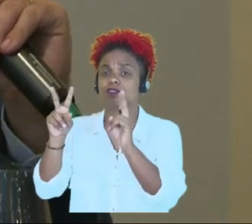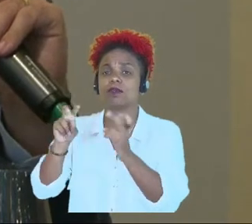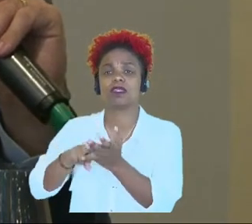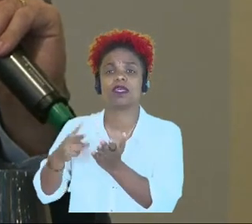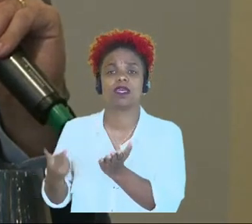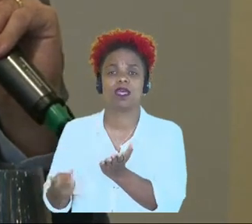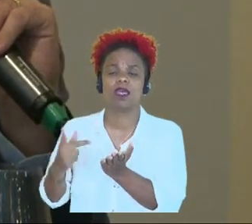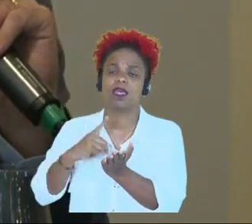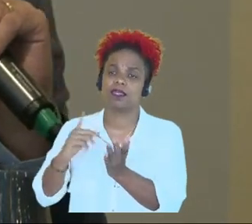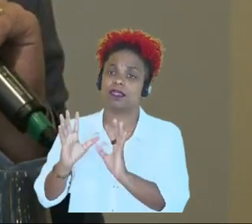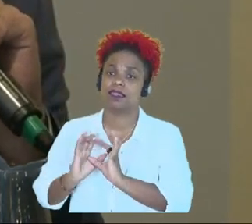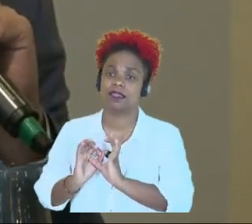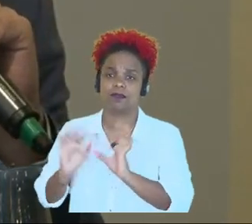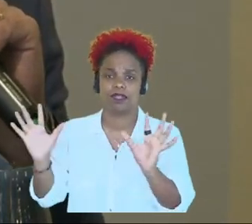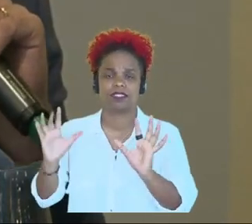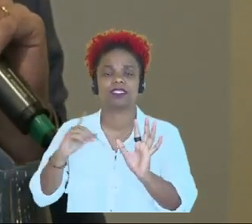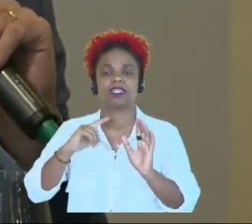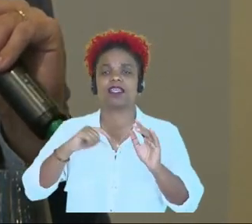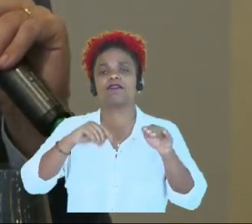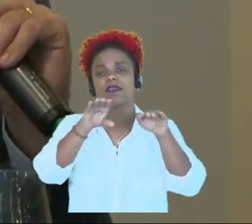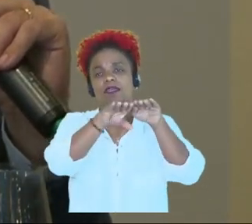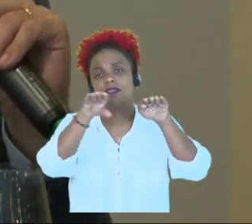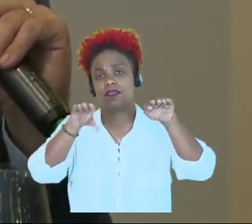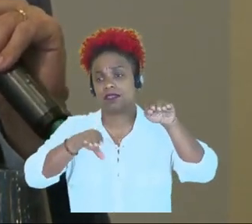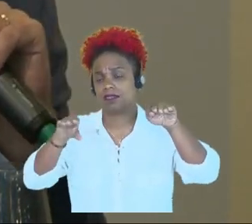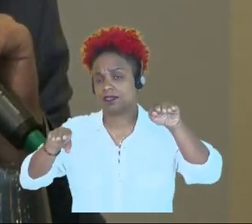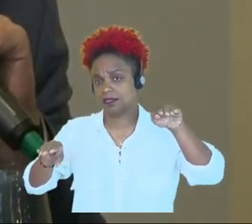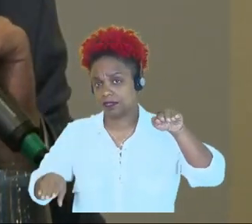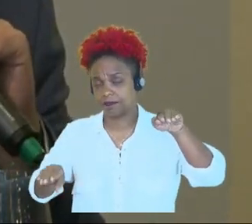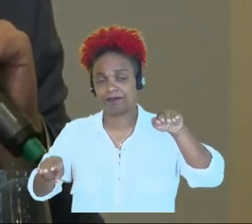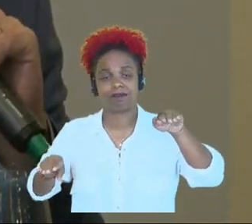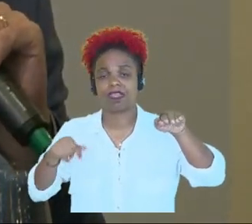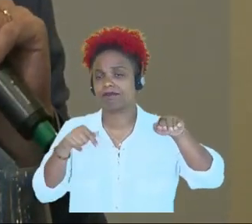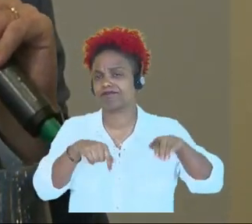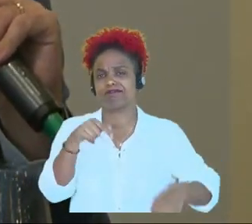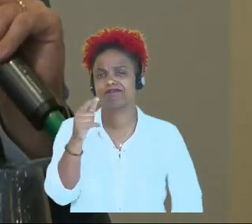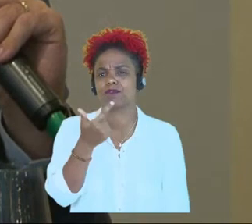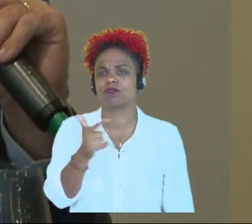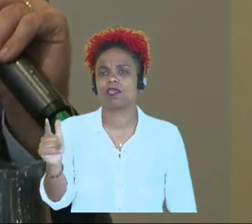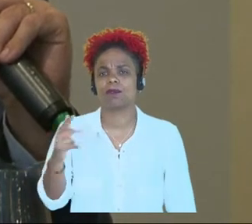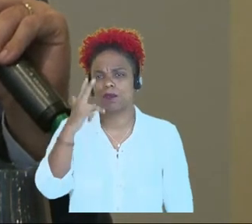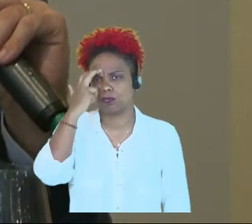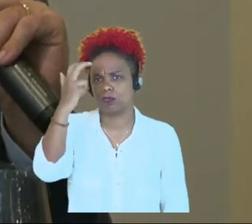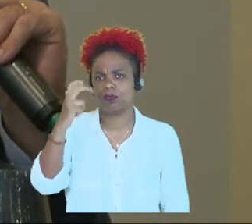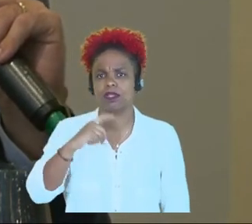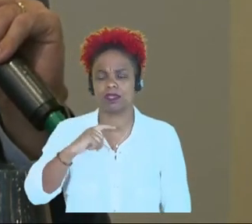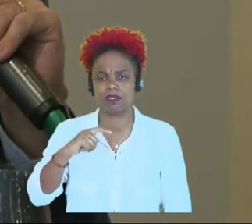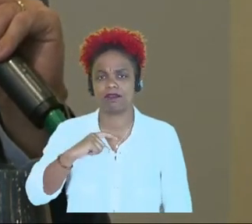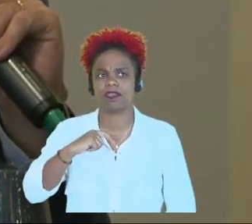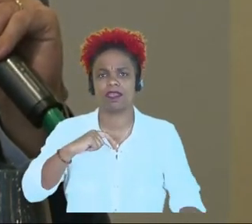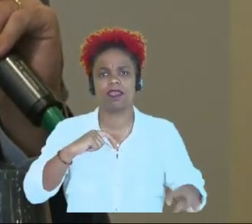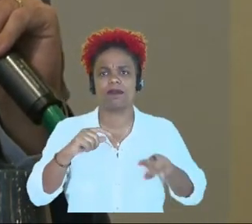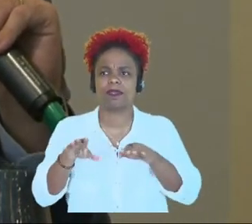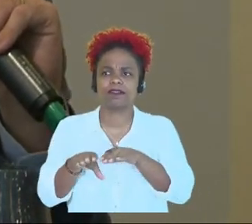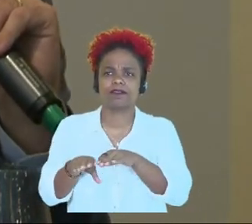baixo para cima. E o Brasil não tem uma cultura de democracia construída de baixo para cima. Por